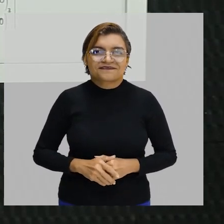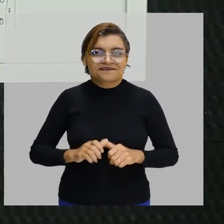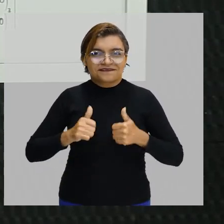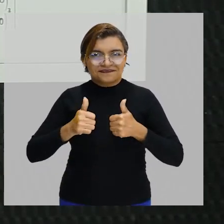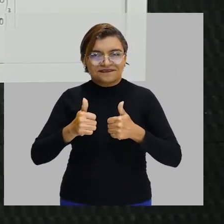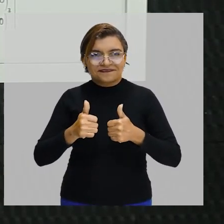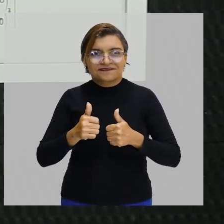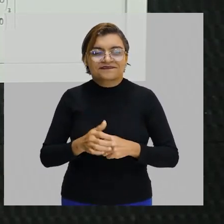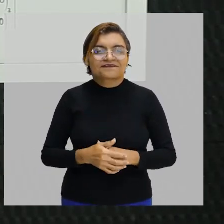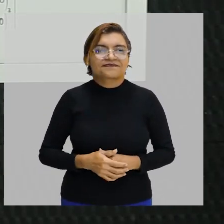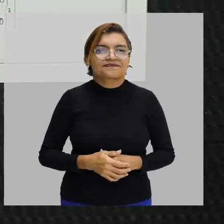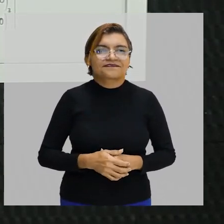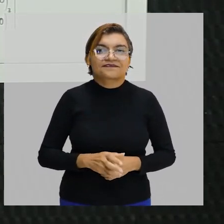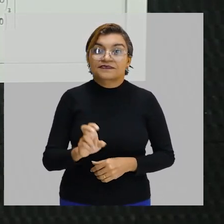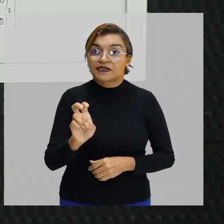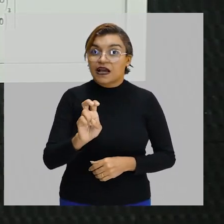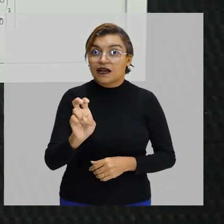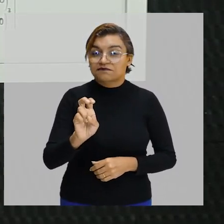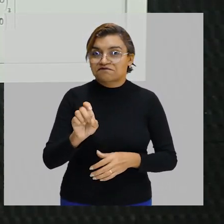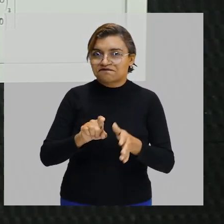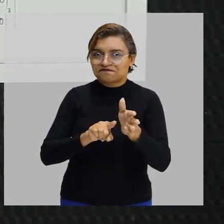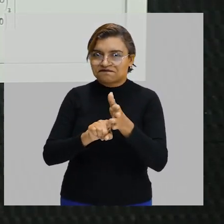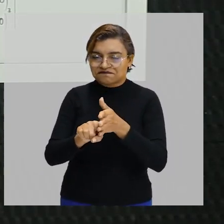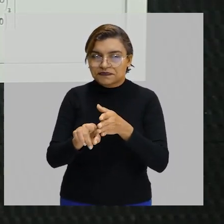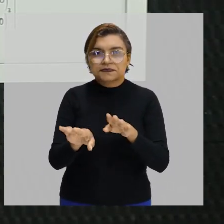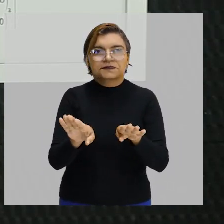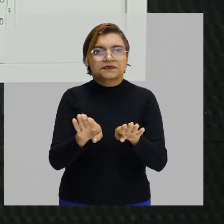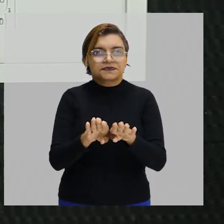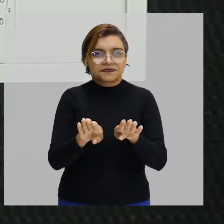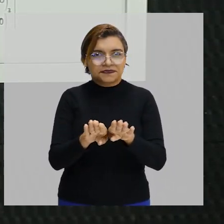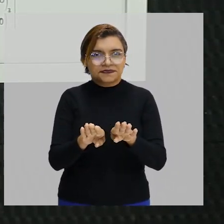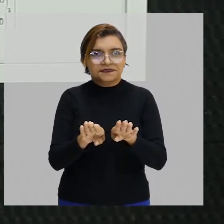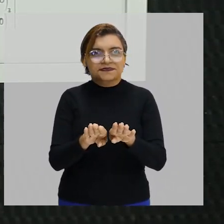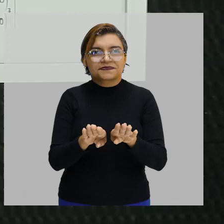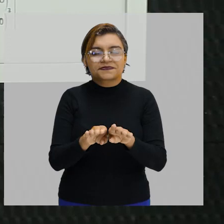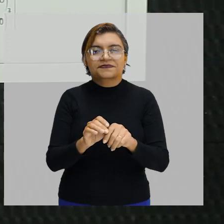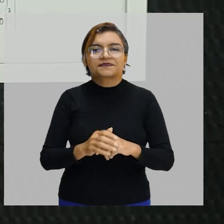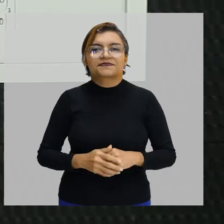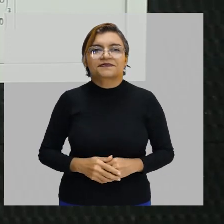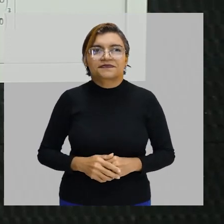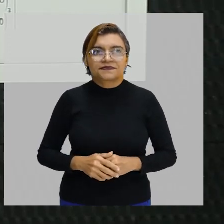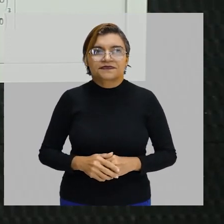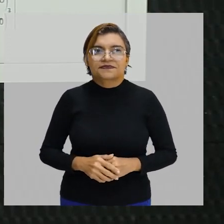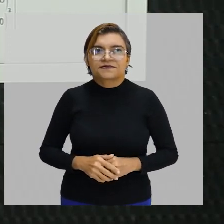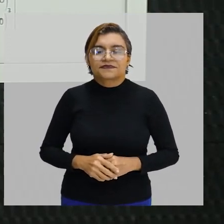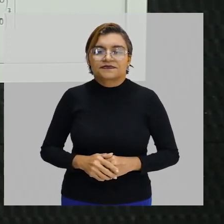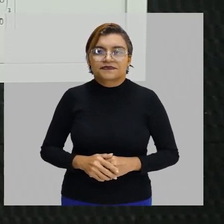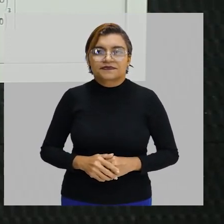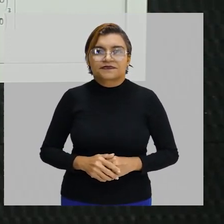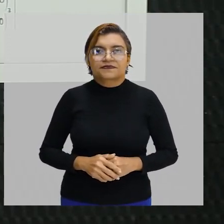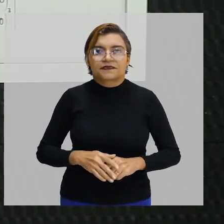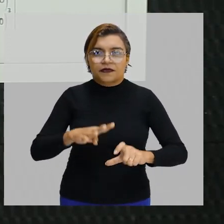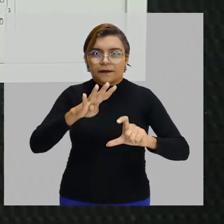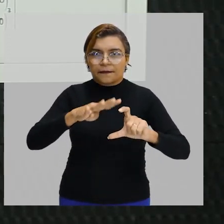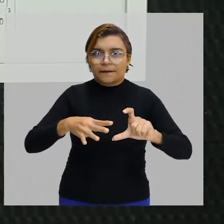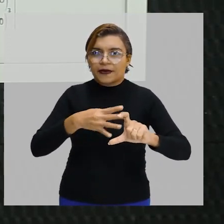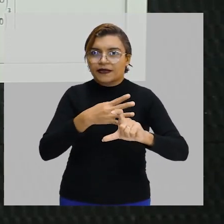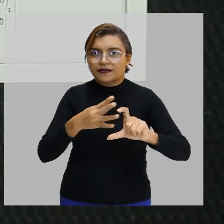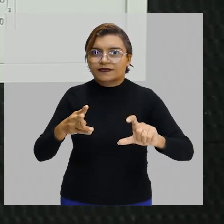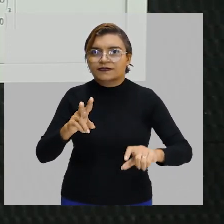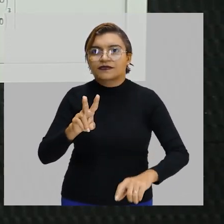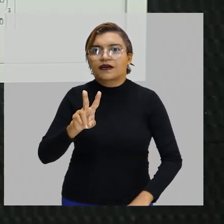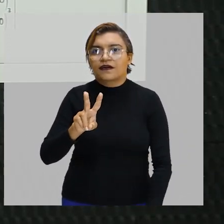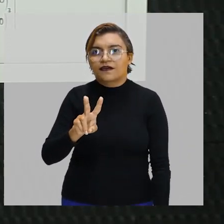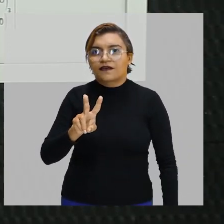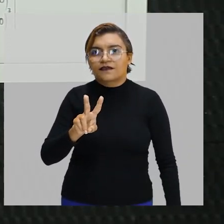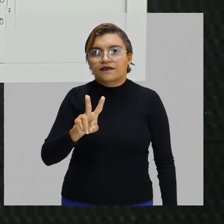Beleza? Então, vamos para a nossa quinta questão, que também é uma questão que envolve a matriz de Vandermonde,